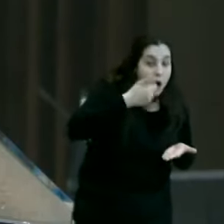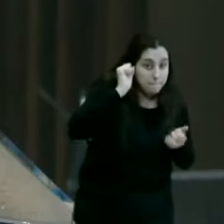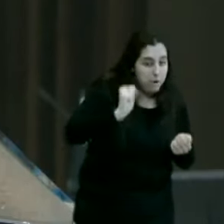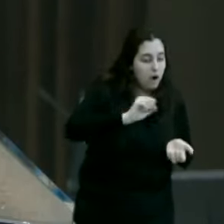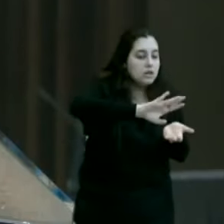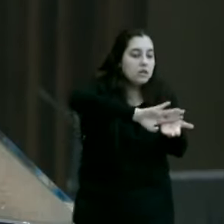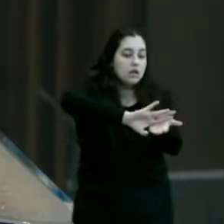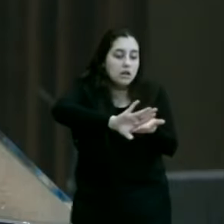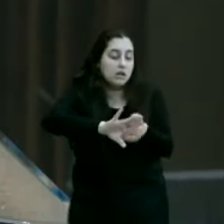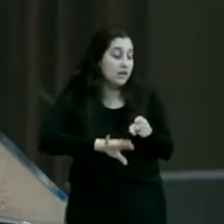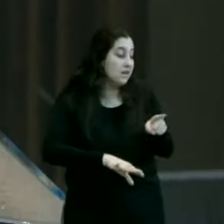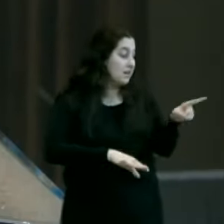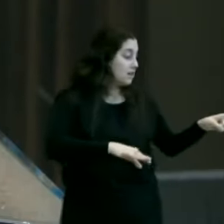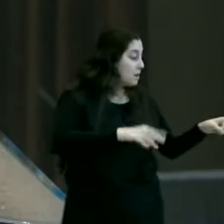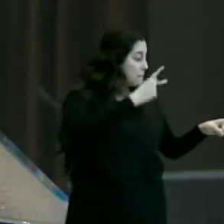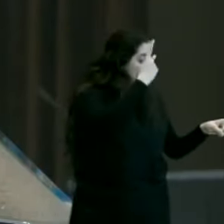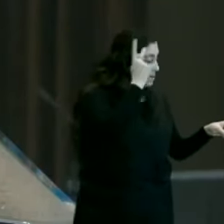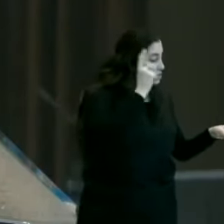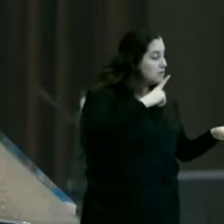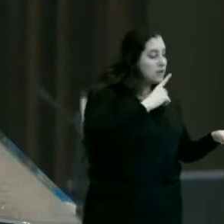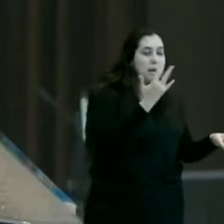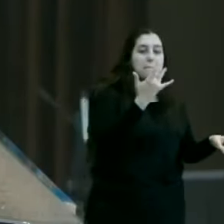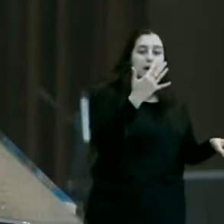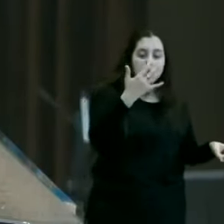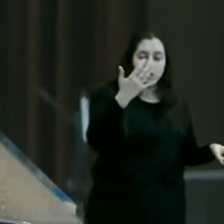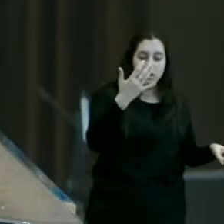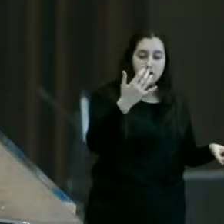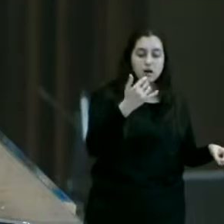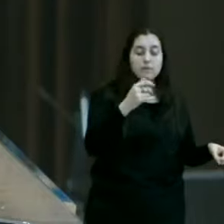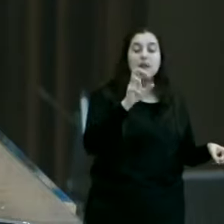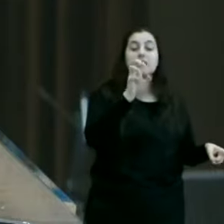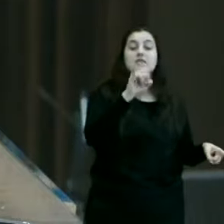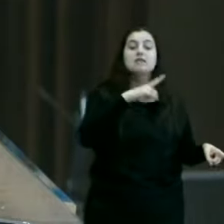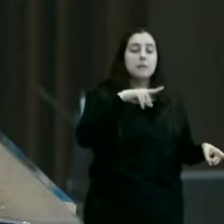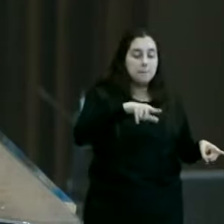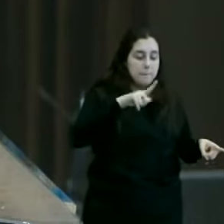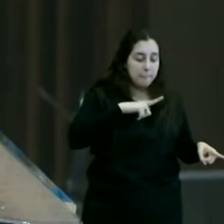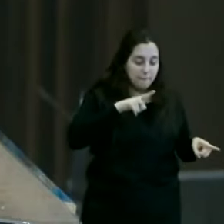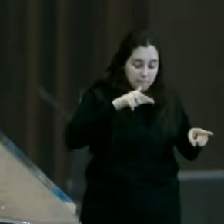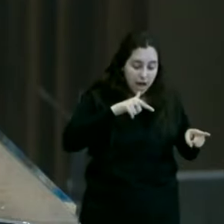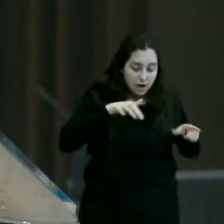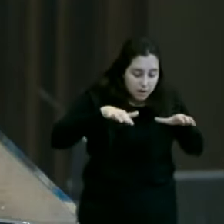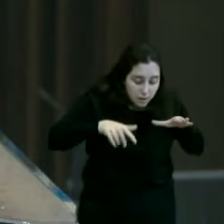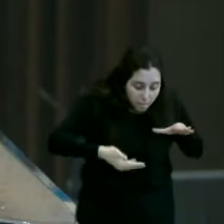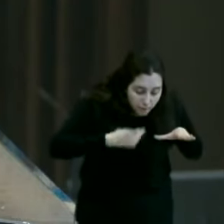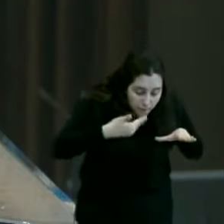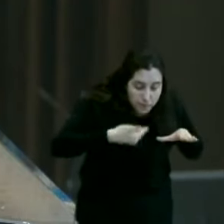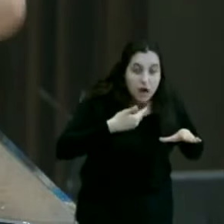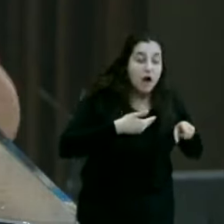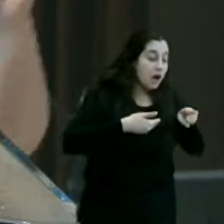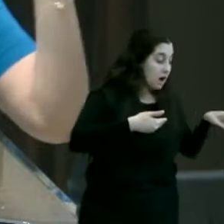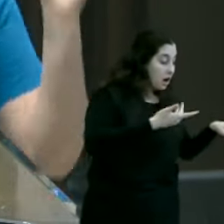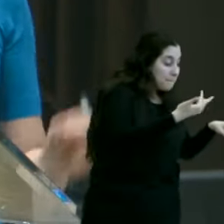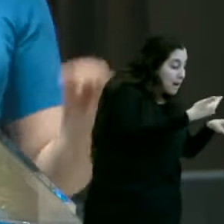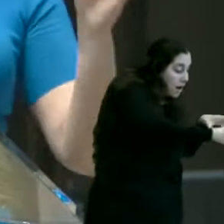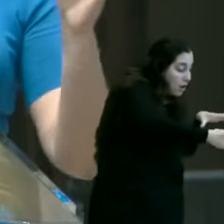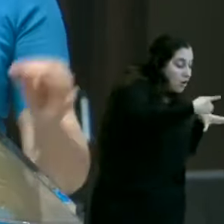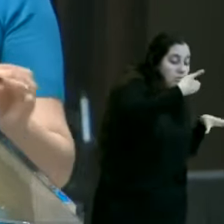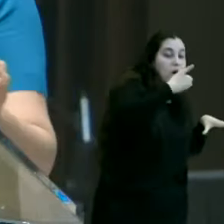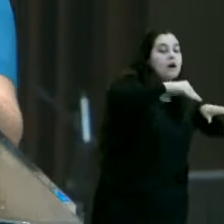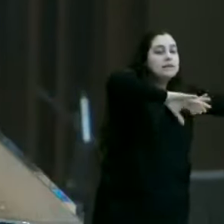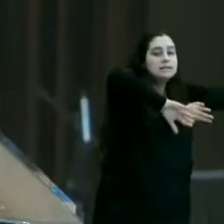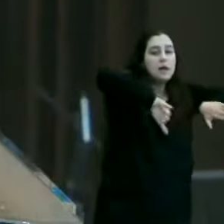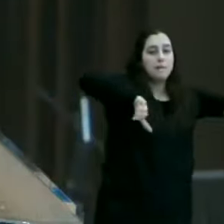Mas aquele que se ajoelhar, pegar a água com a sua mão e levar à boca, estando atento, esse você separa. Só